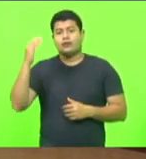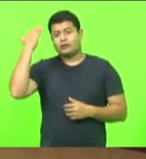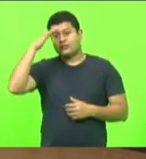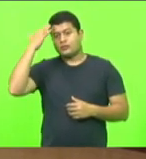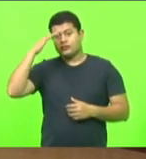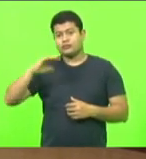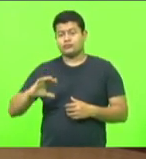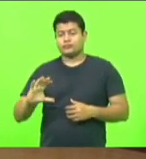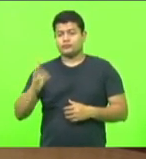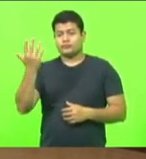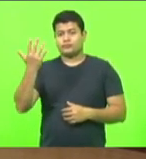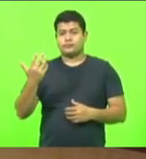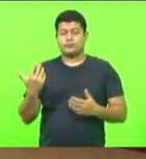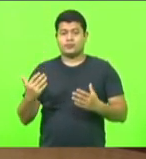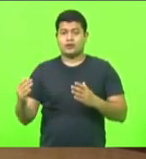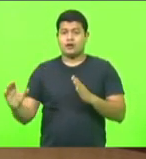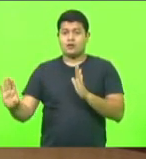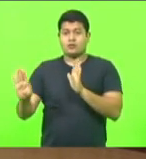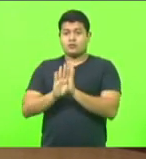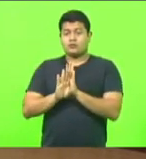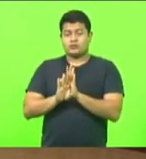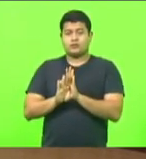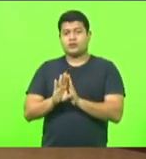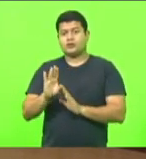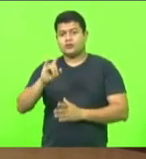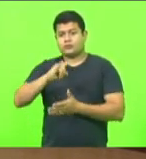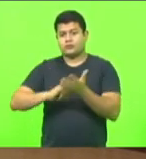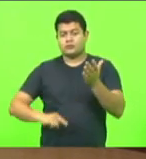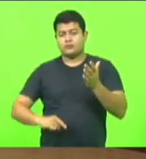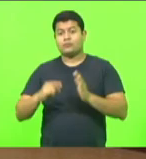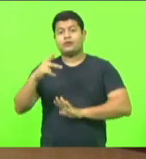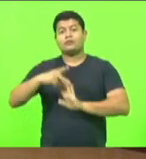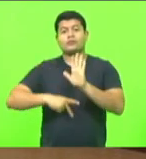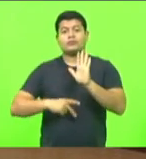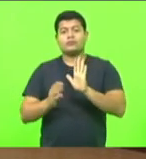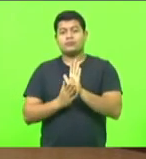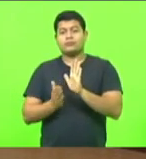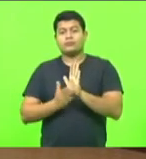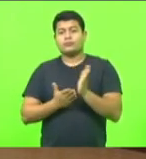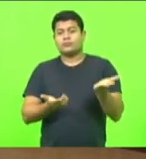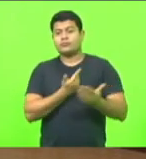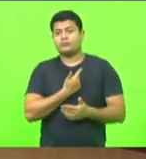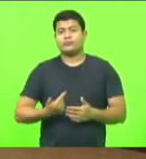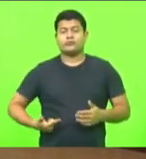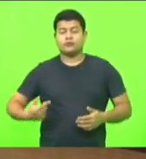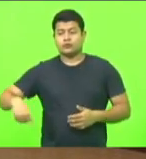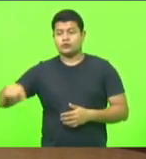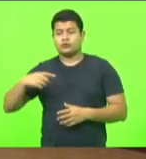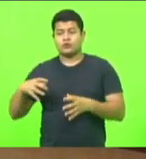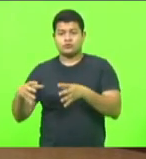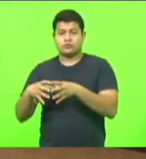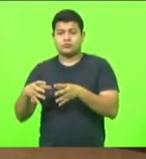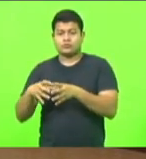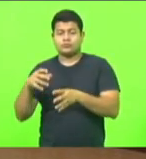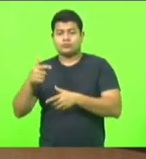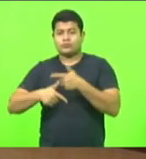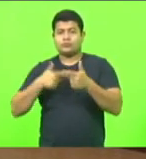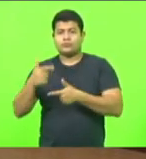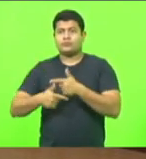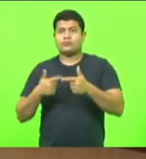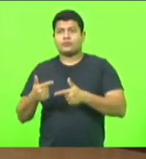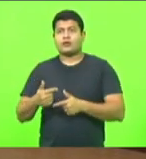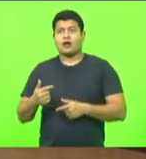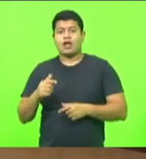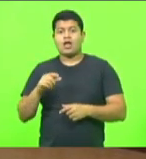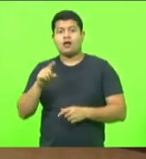quanto ao documento encaminhado a esta casa, a nossa expectativa junto aos trabalhadores e trabalhadoras da educação é de representação de uma nova